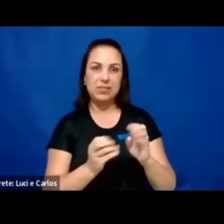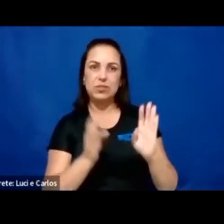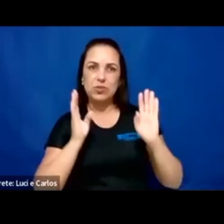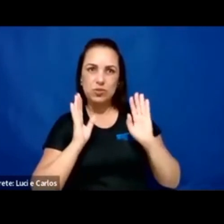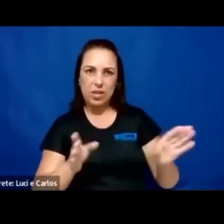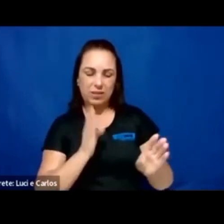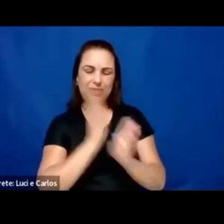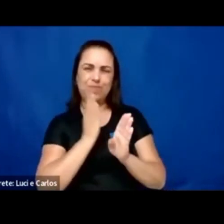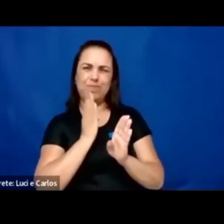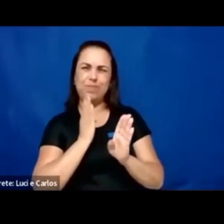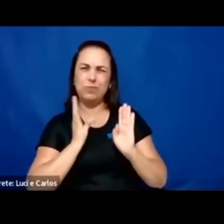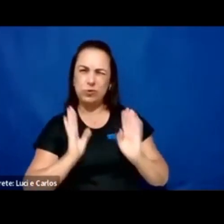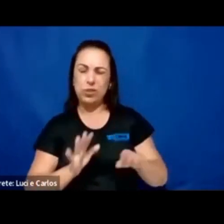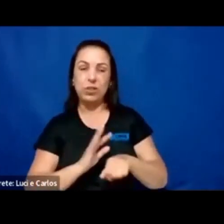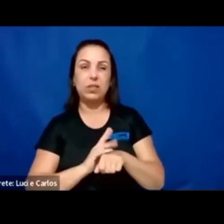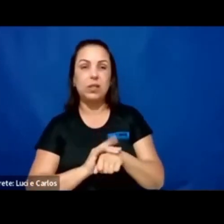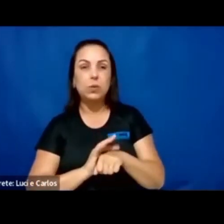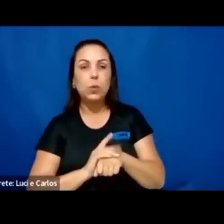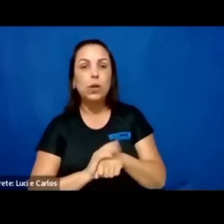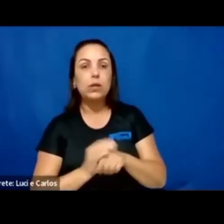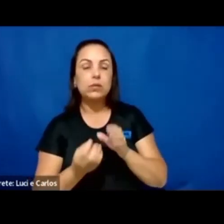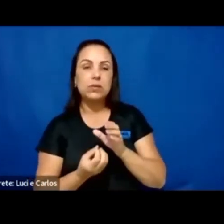remediar. Né? Essa palavra é muito bonita.